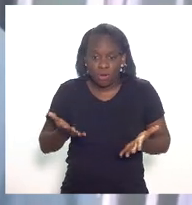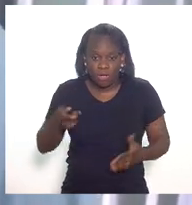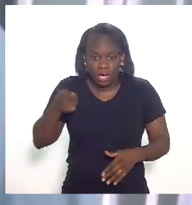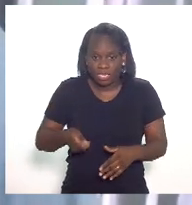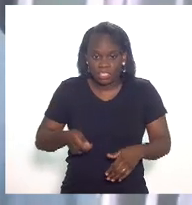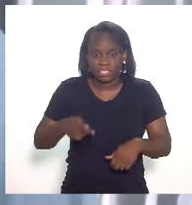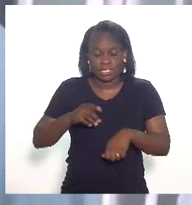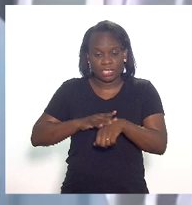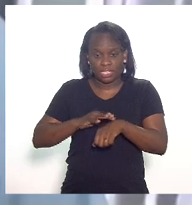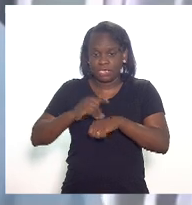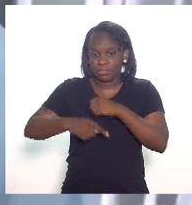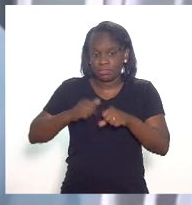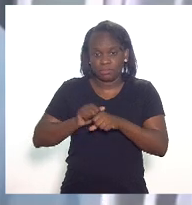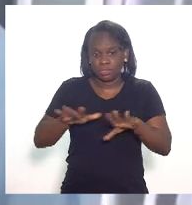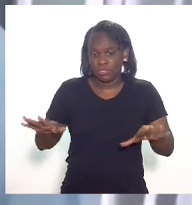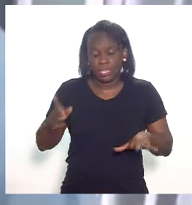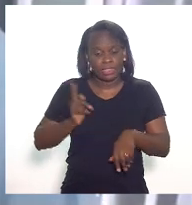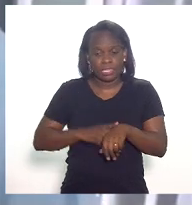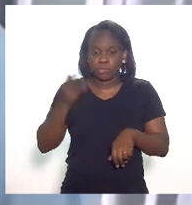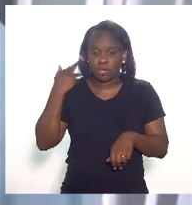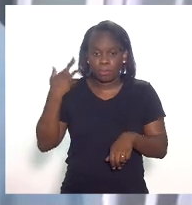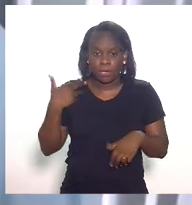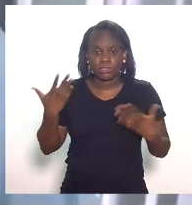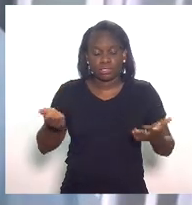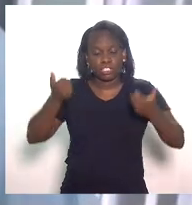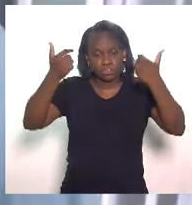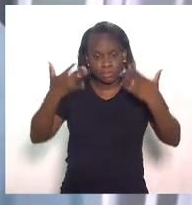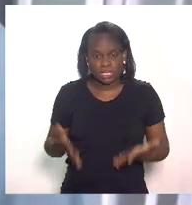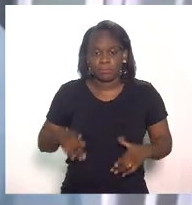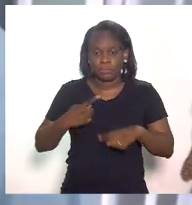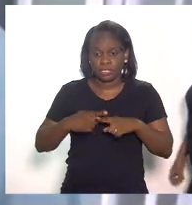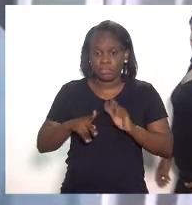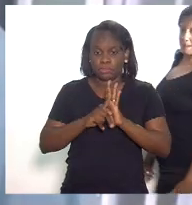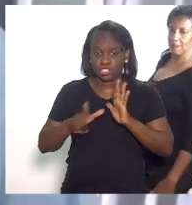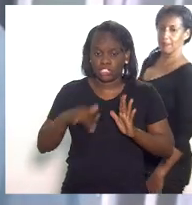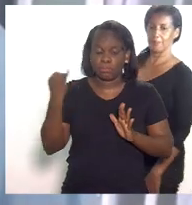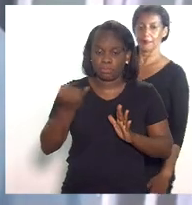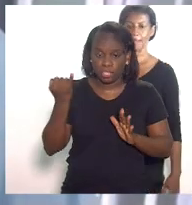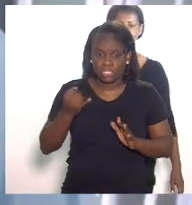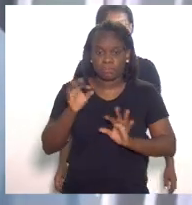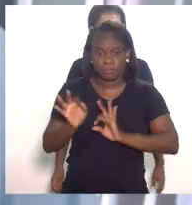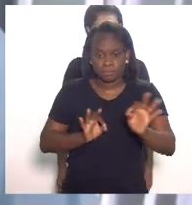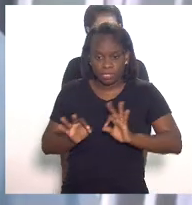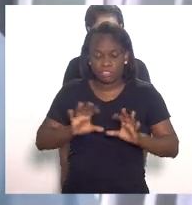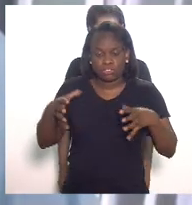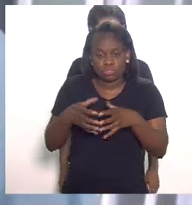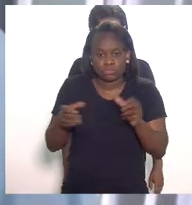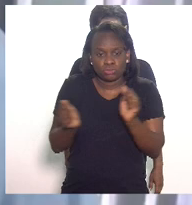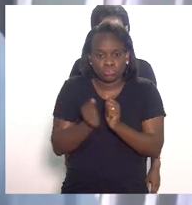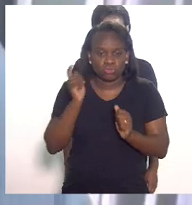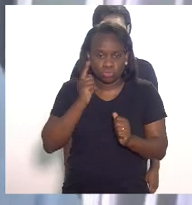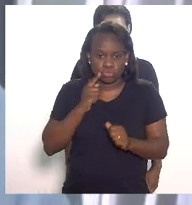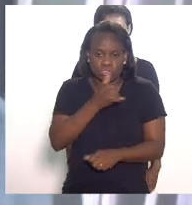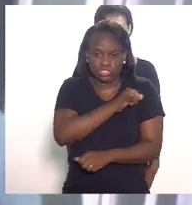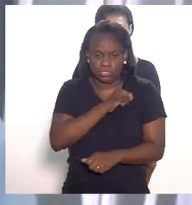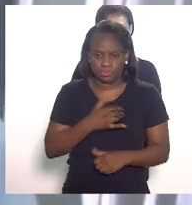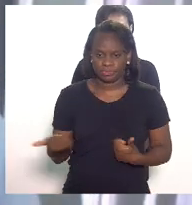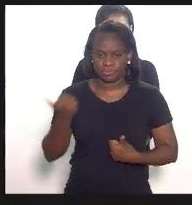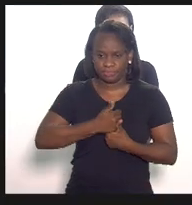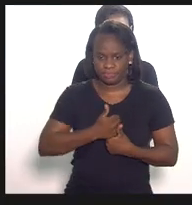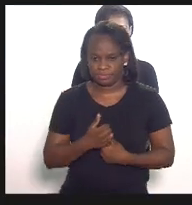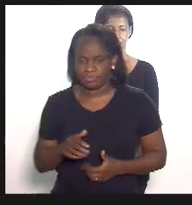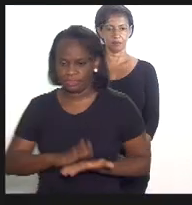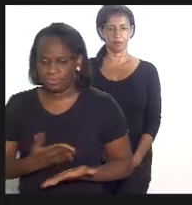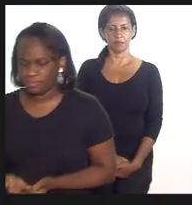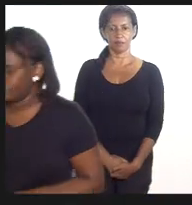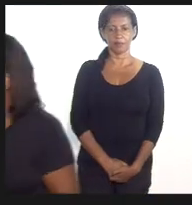epidemia, endemia. É para tempos comuns. Então, eu queria fazer essa ponderação, porque o projeto é importante e foi construído com a comunidade surda do Rio de Janeiro.